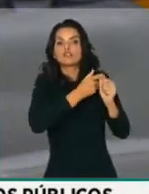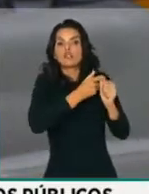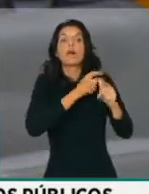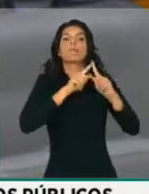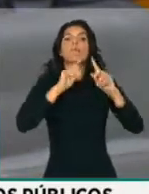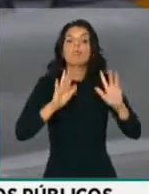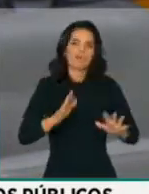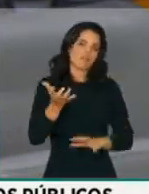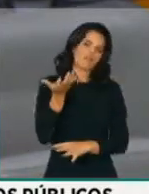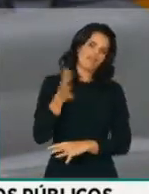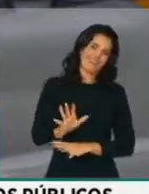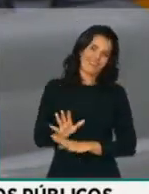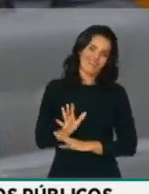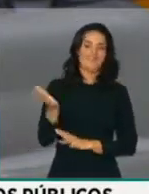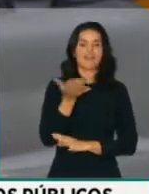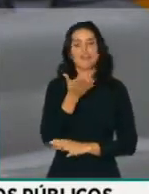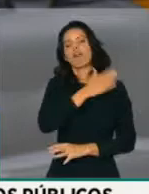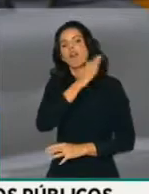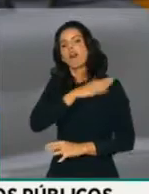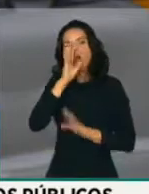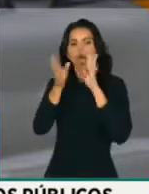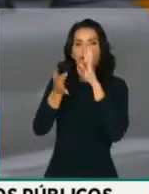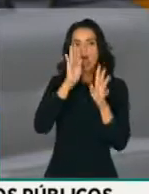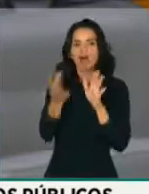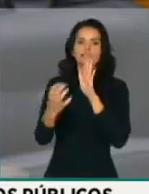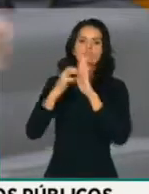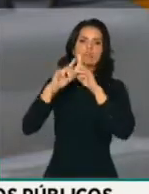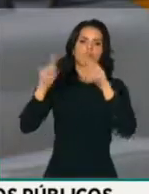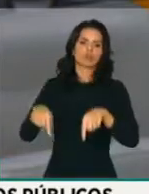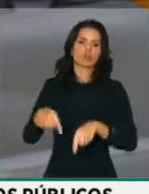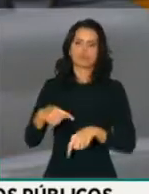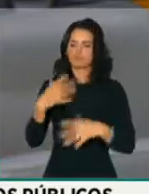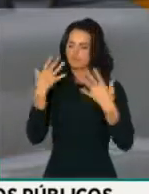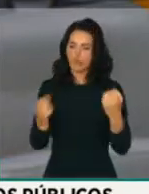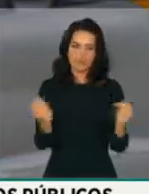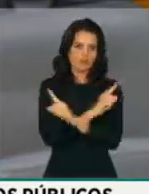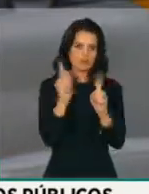não, querem colocar na costa do servidor. Nós não concordamos com isso. PSB é não.